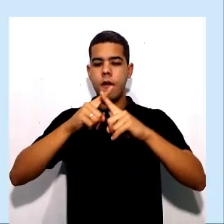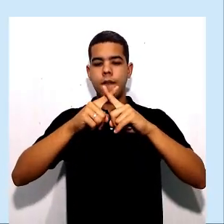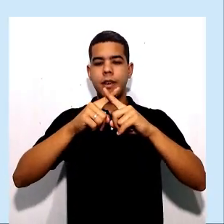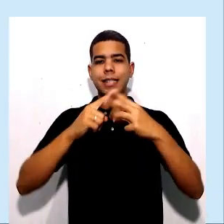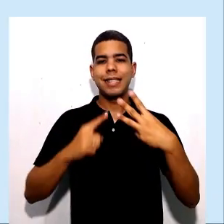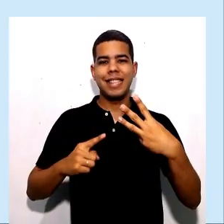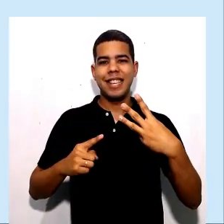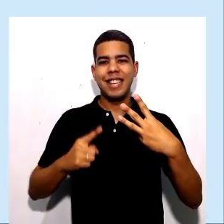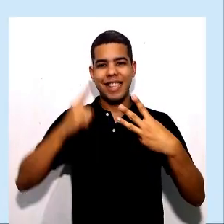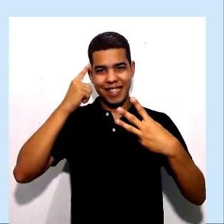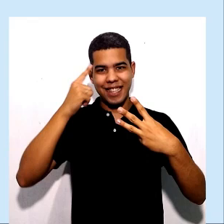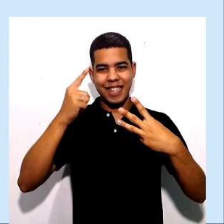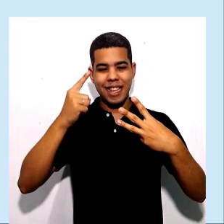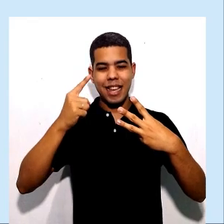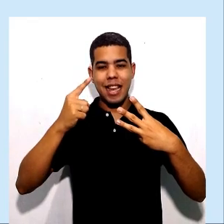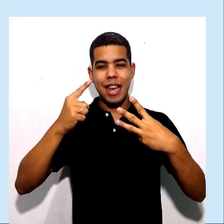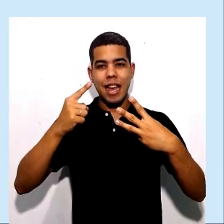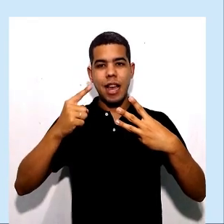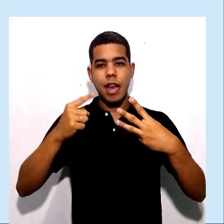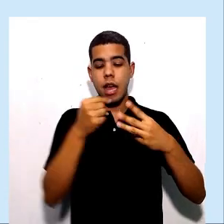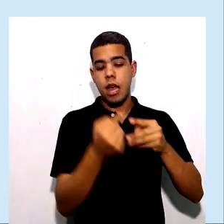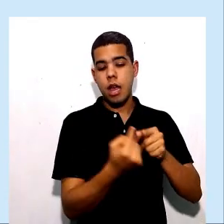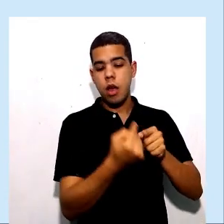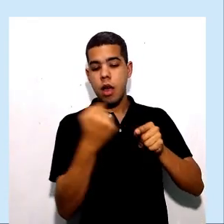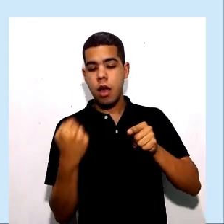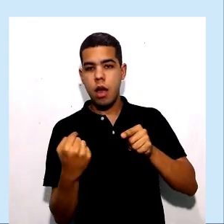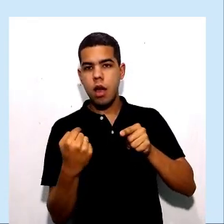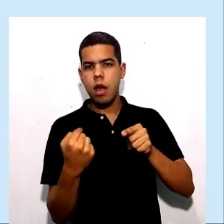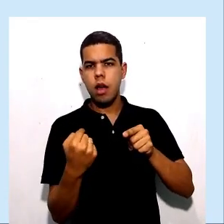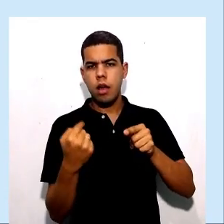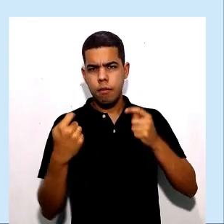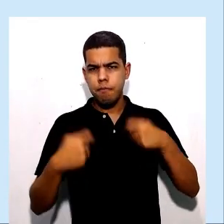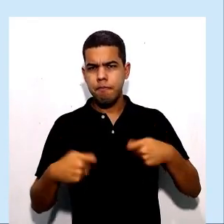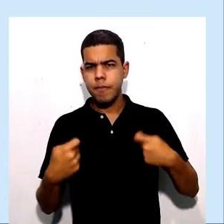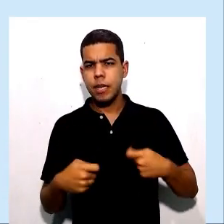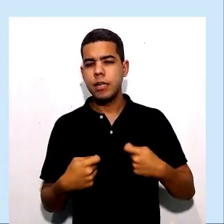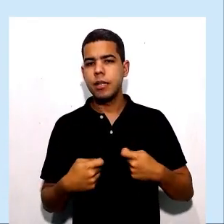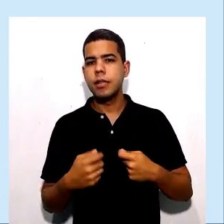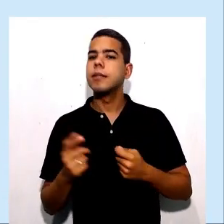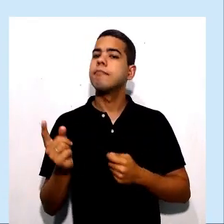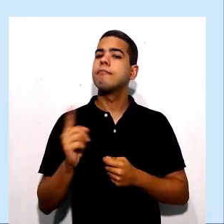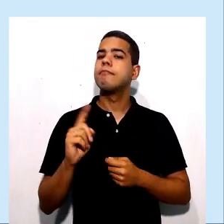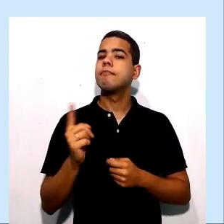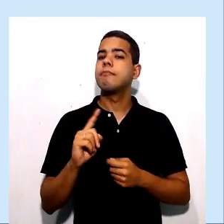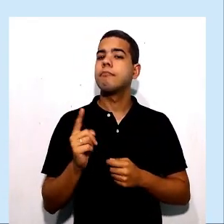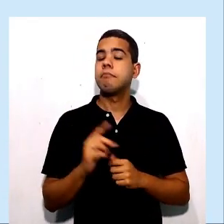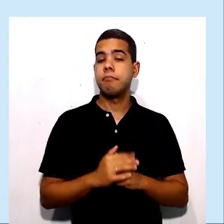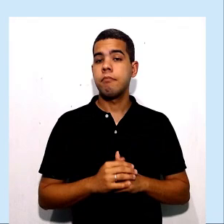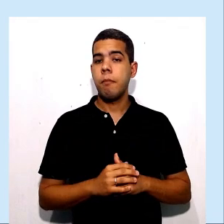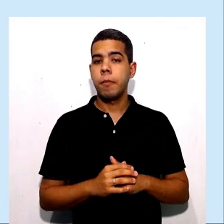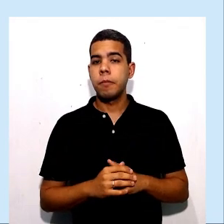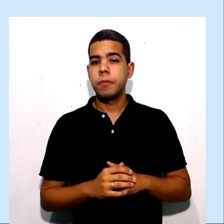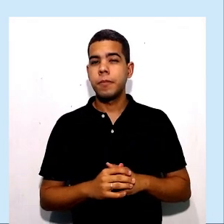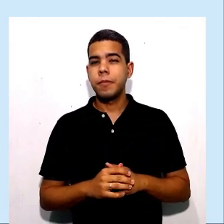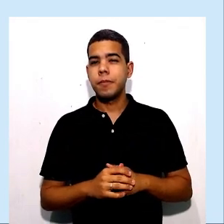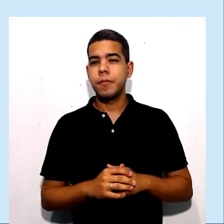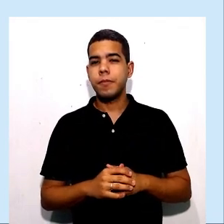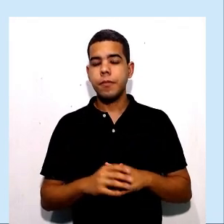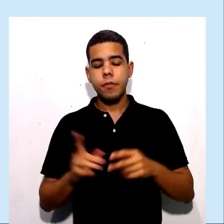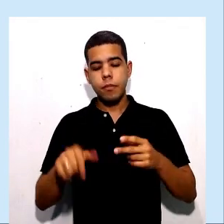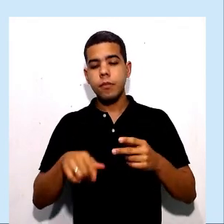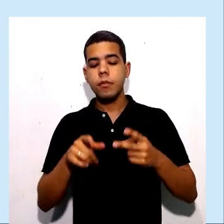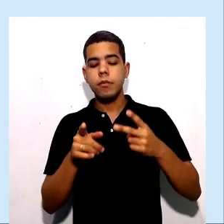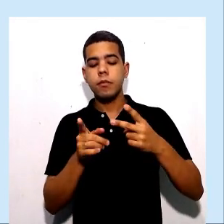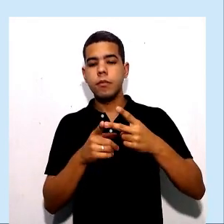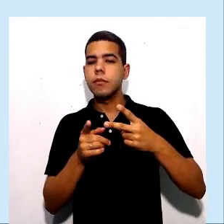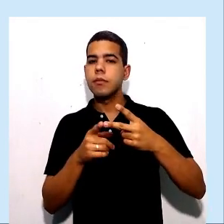dizer, então, para saber o próximo, eu preciso saber do anterior. Não necessariamente. Então, essa é uma sequência